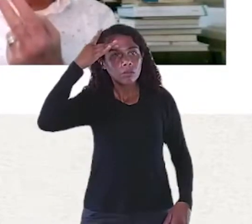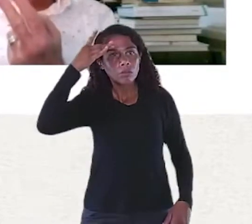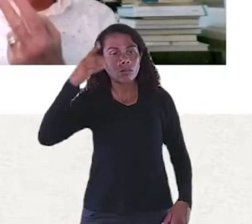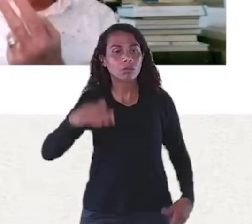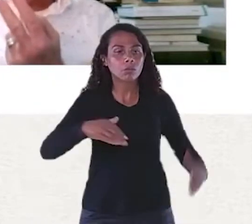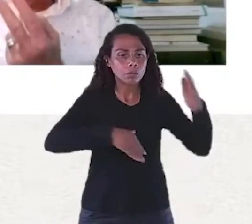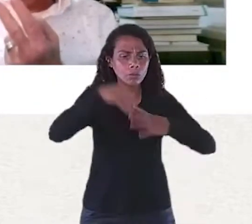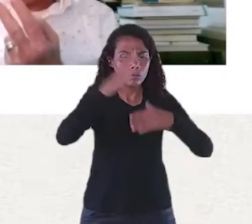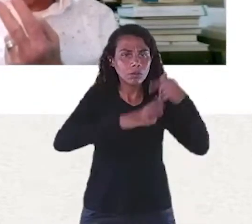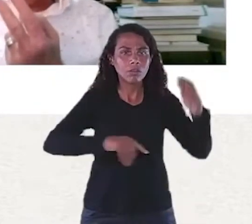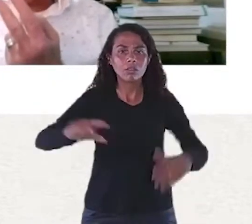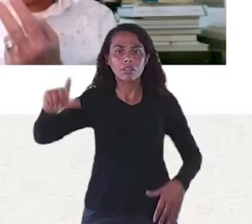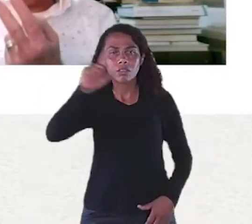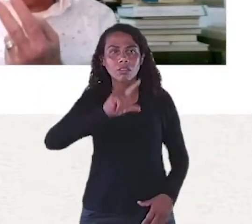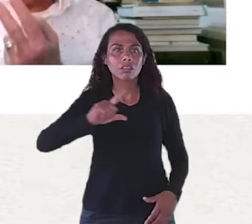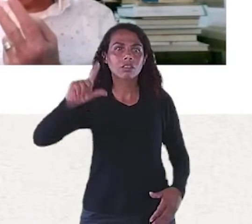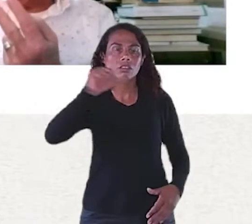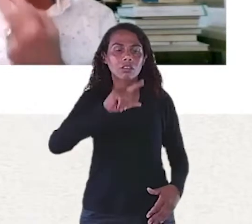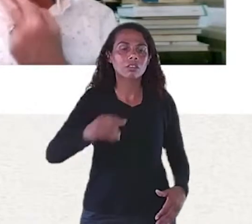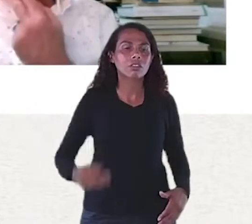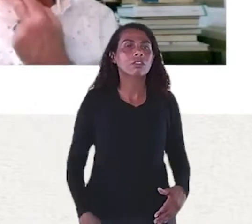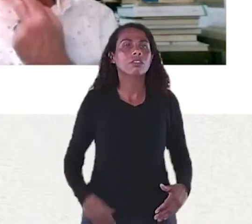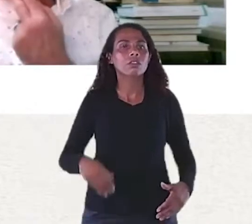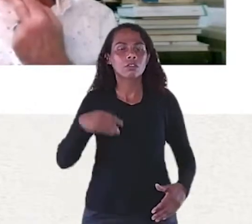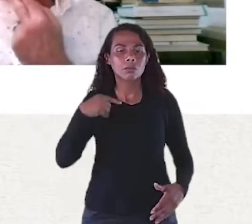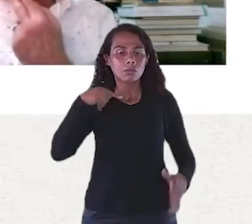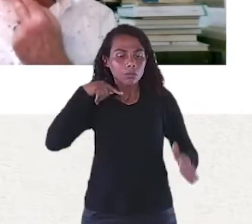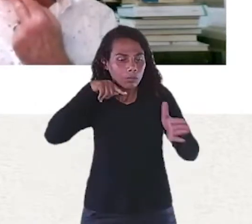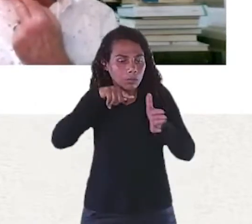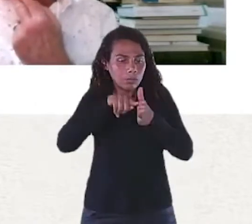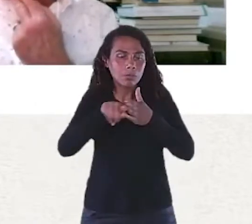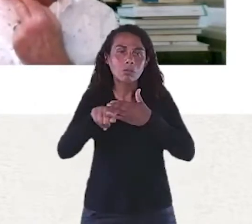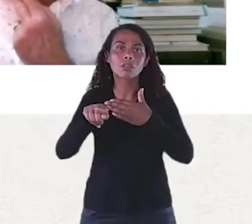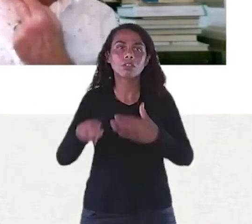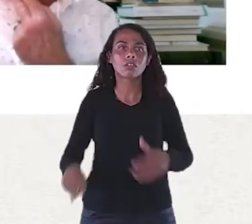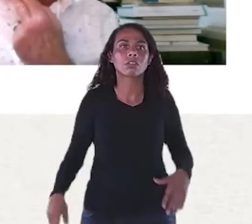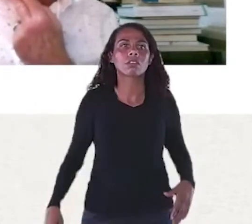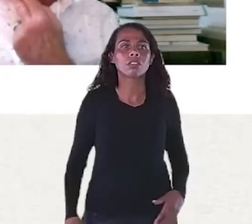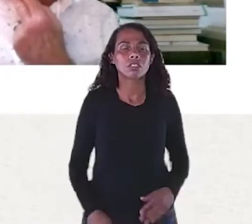cotejo das duas versões do braço direito do Otto Lara Rezende